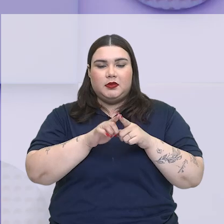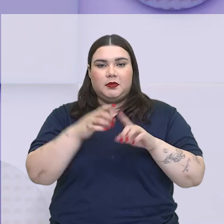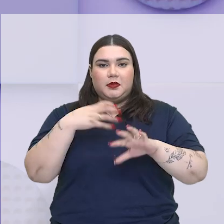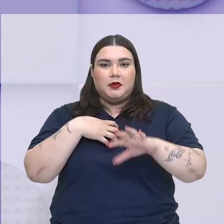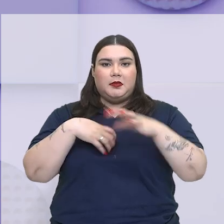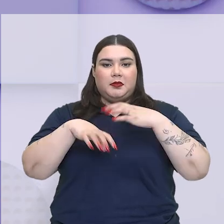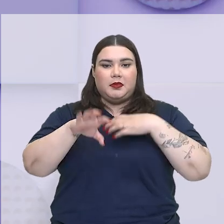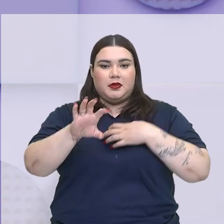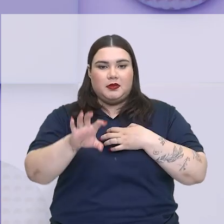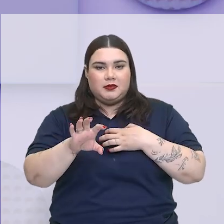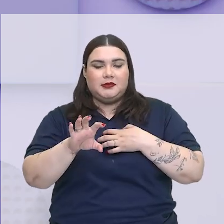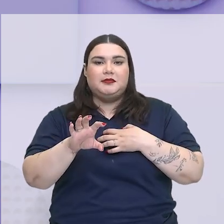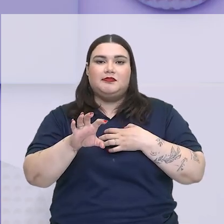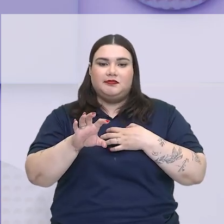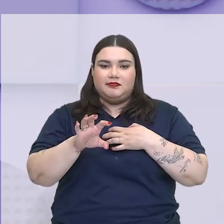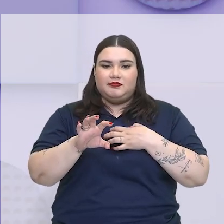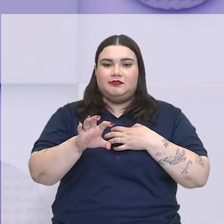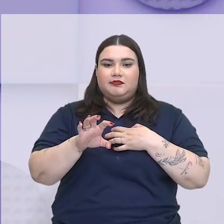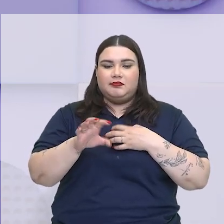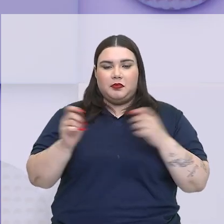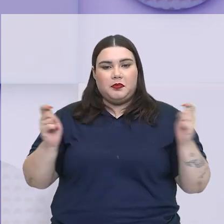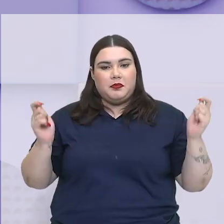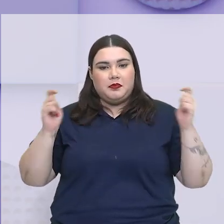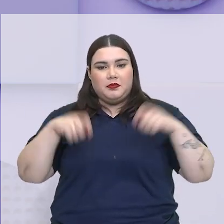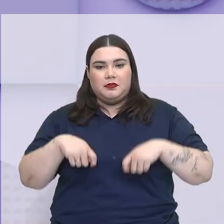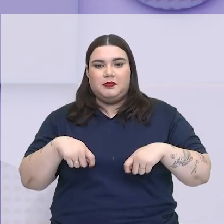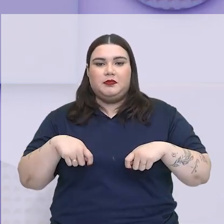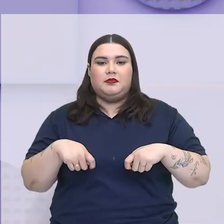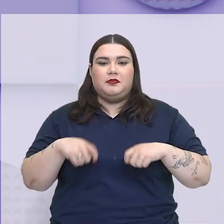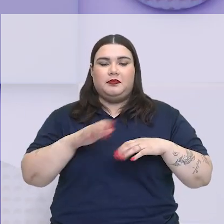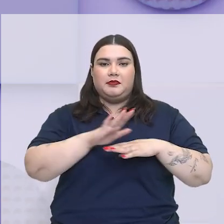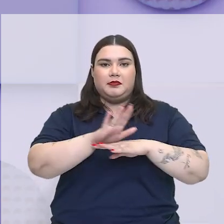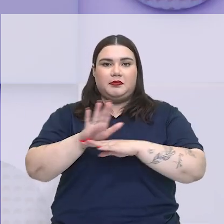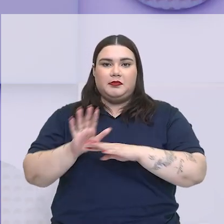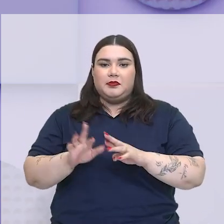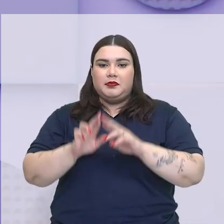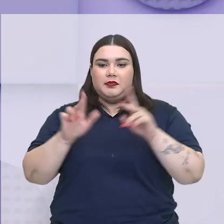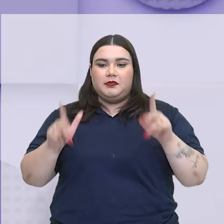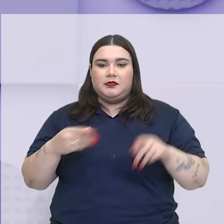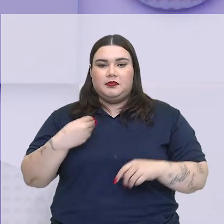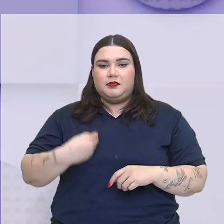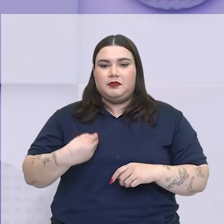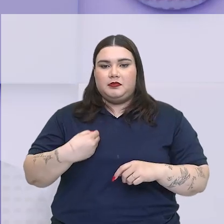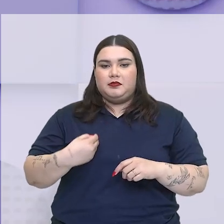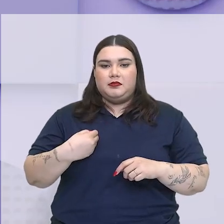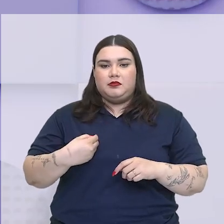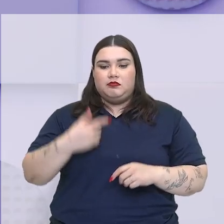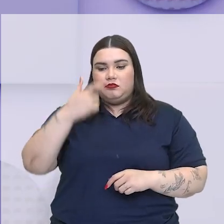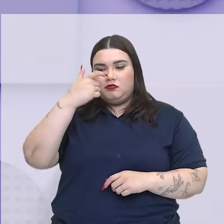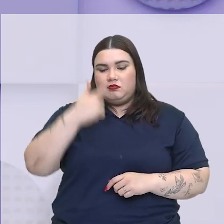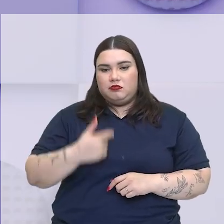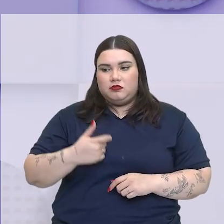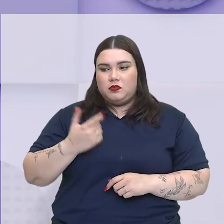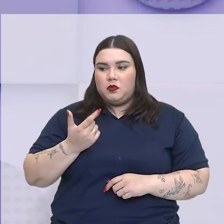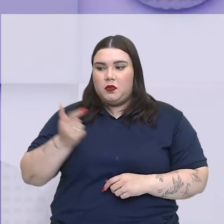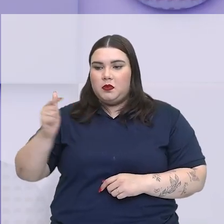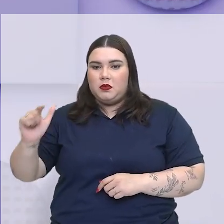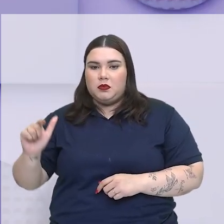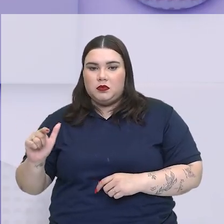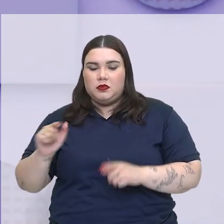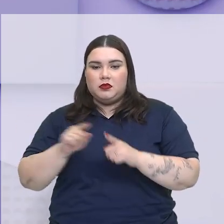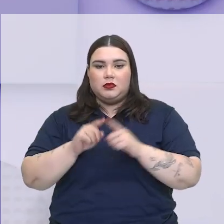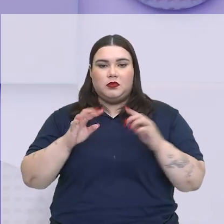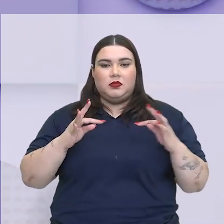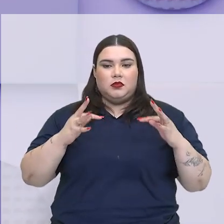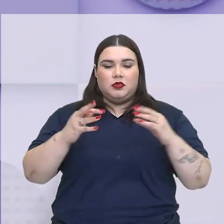humana, mais gente, mais capaz de fazer a diferença na vida de si, do outro e